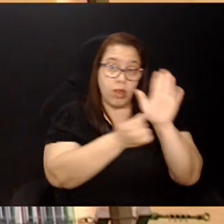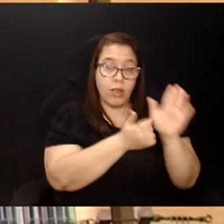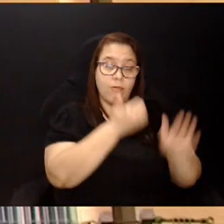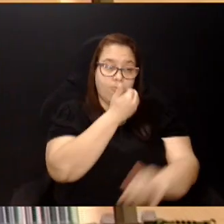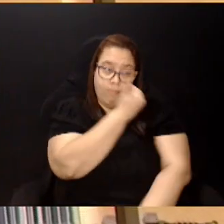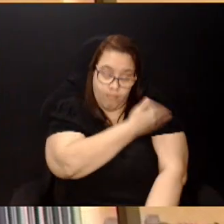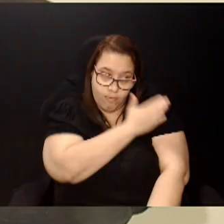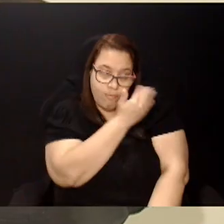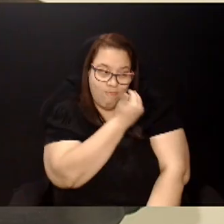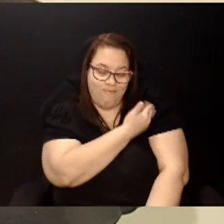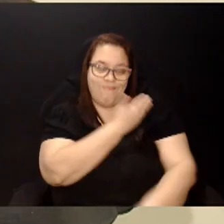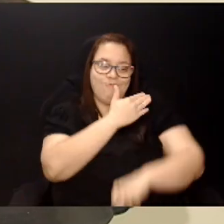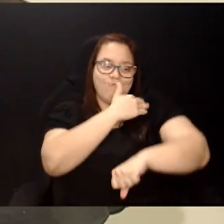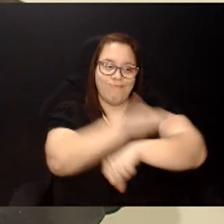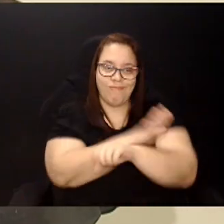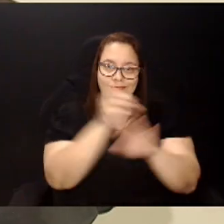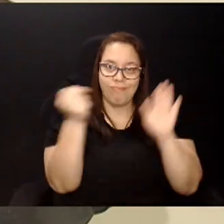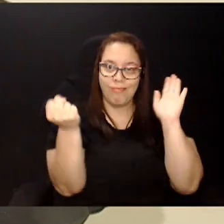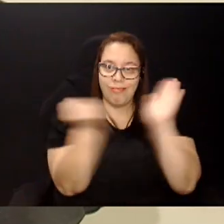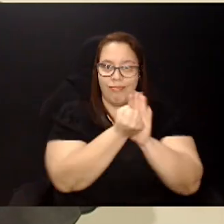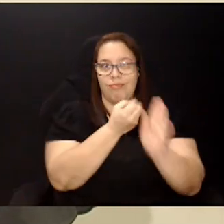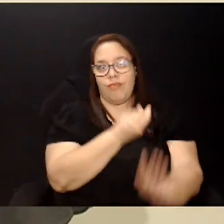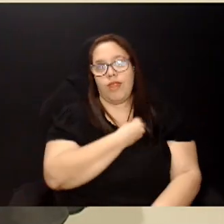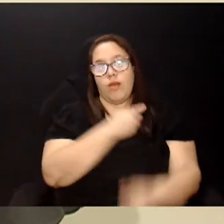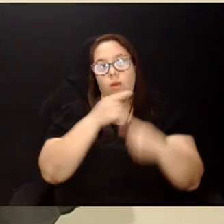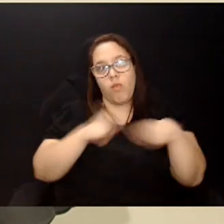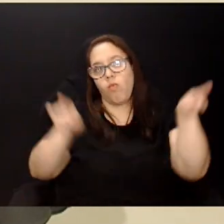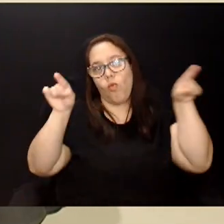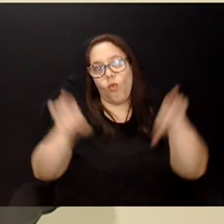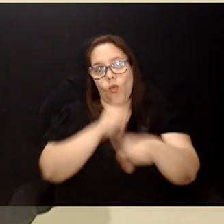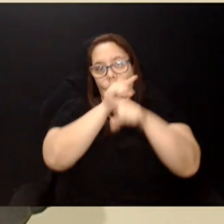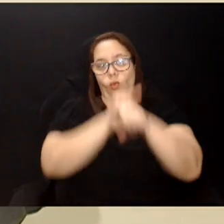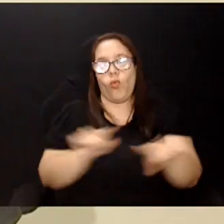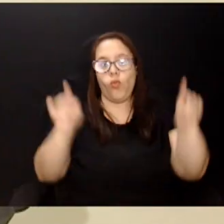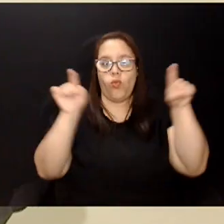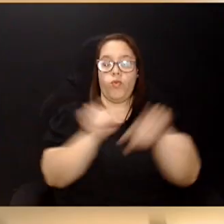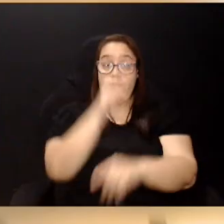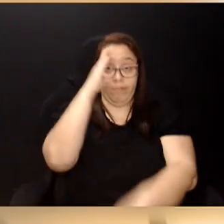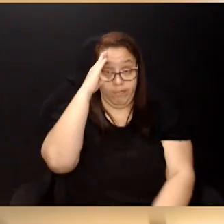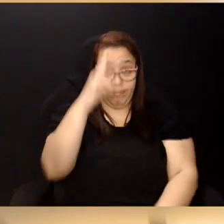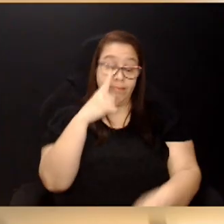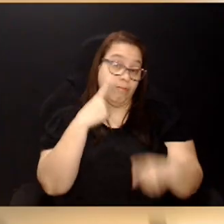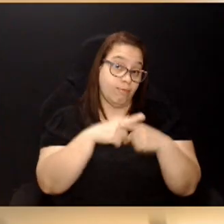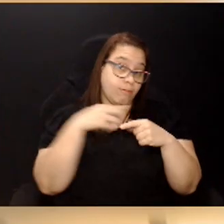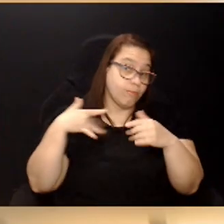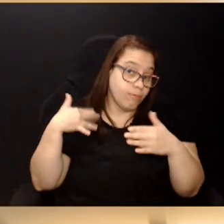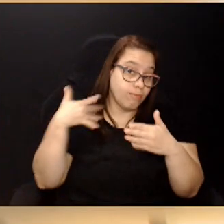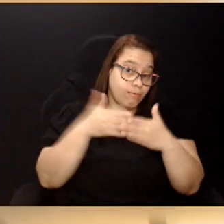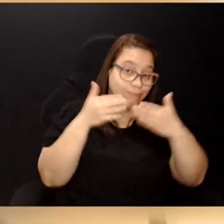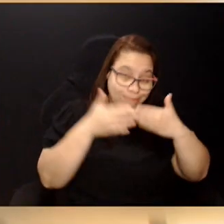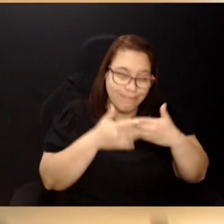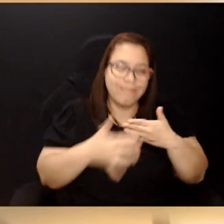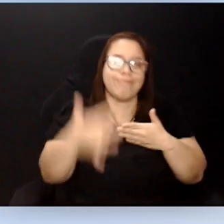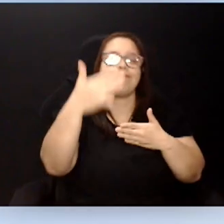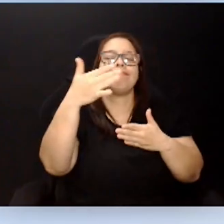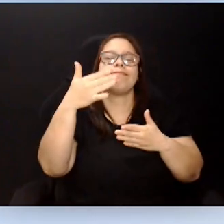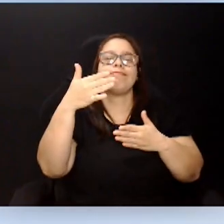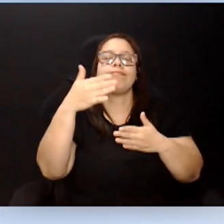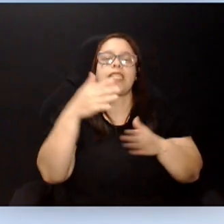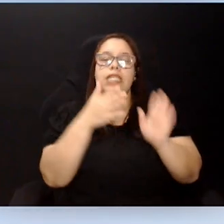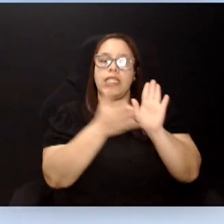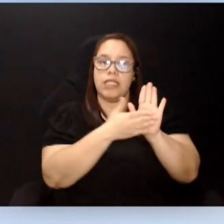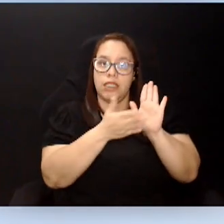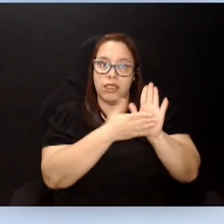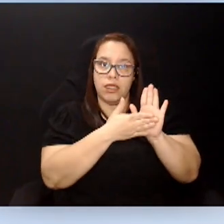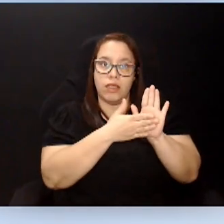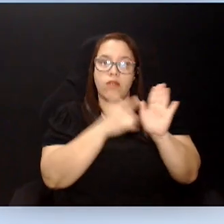racial marcou a vida do maestro, principalmente porque, ao longo de décadas, ele foi retratado como um